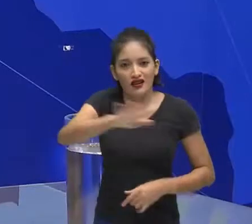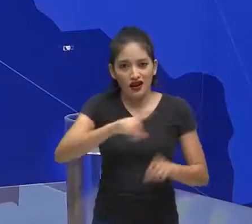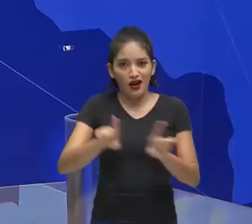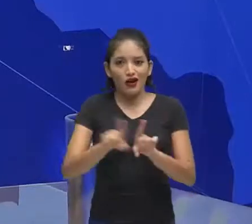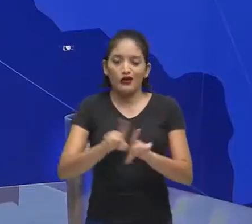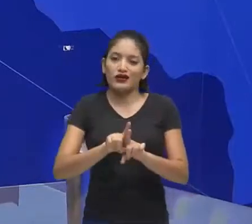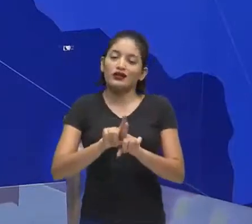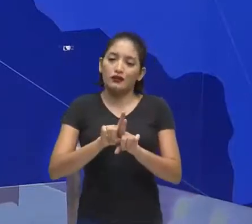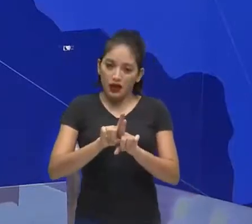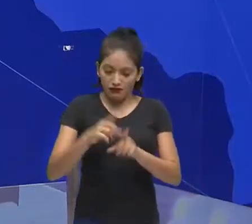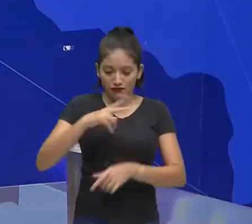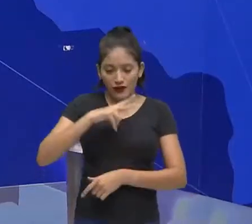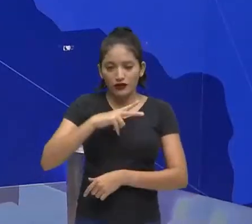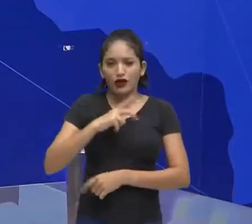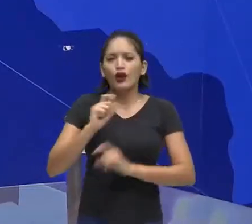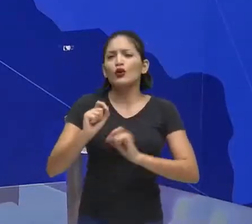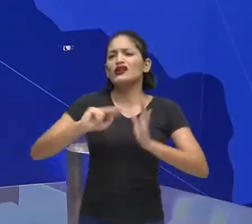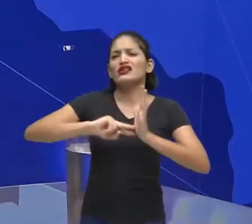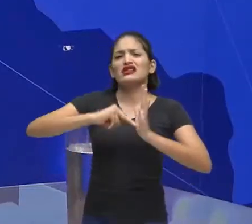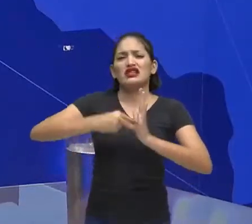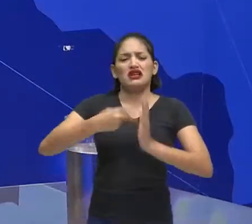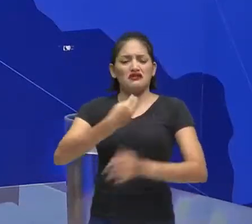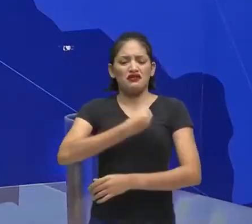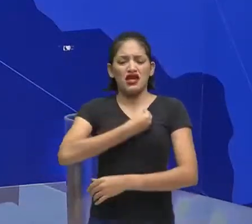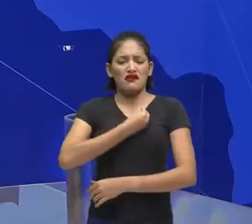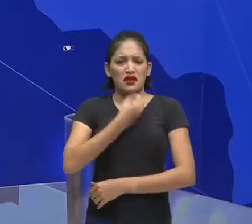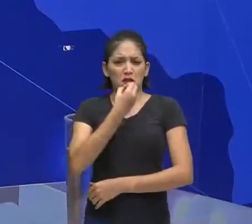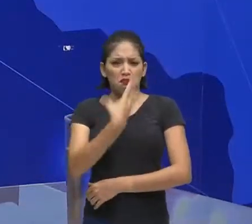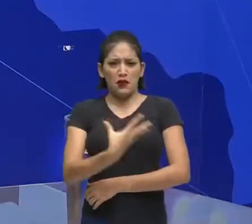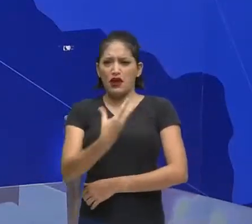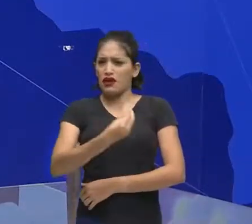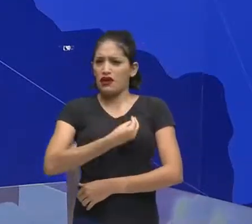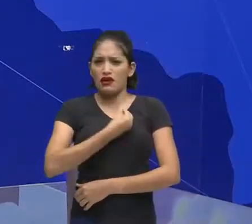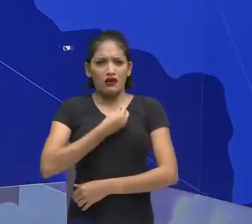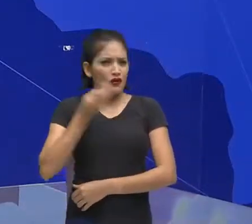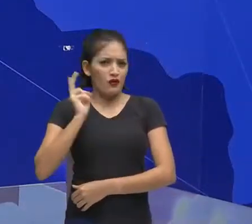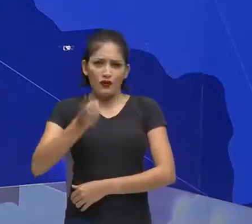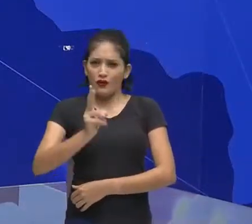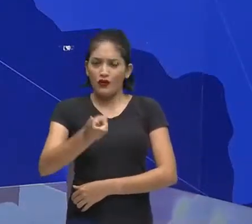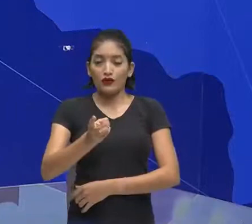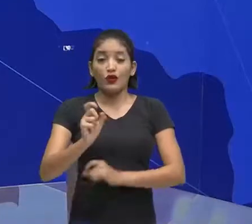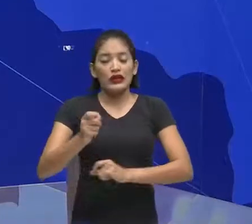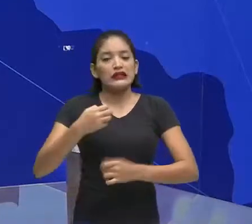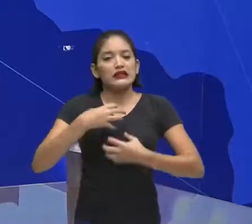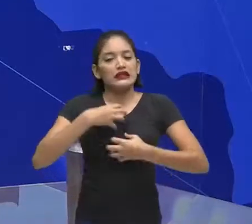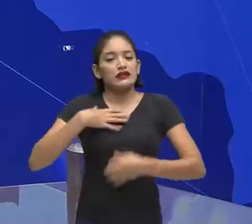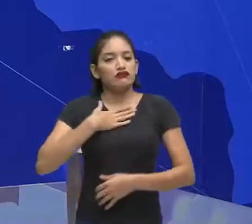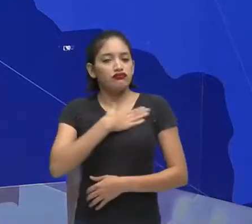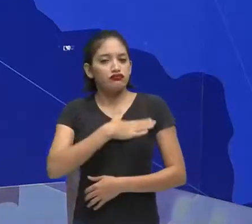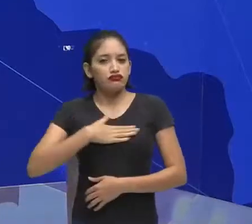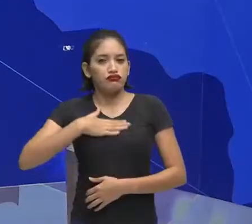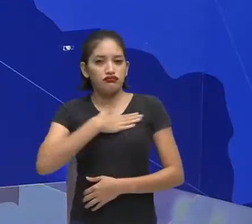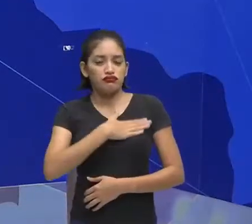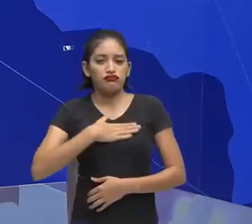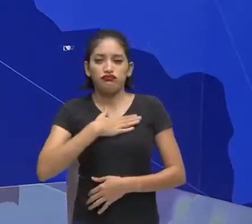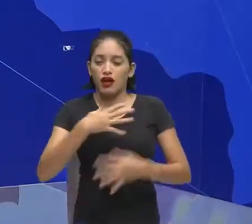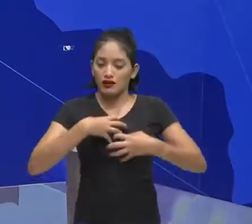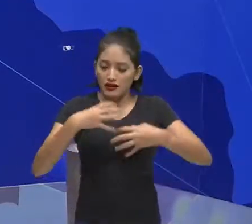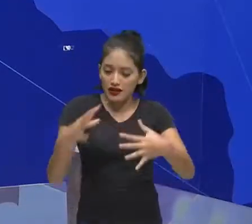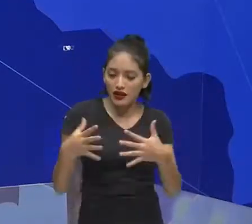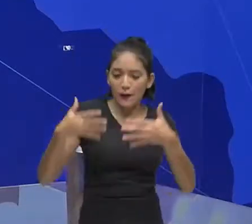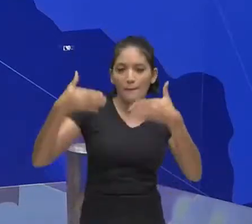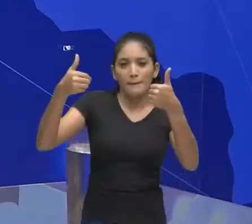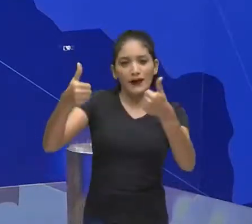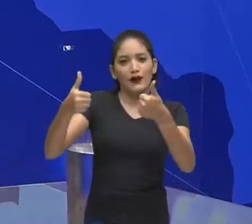bem vivida para mim? O que é bom para mim? O que é que vai me satisfazer, que vai me deixar realizado, que vai me